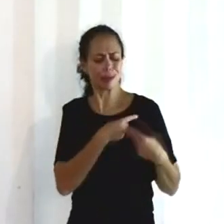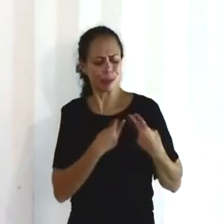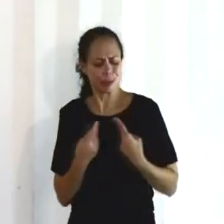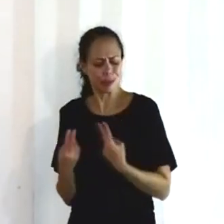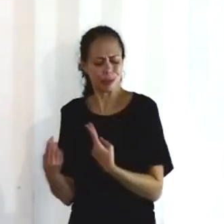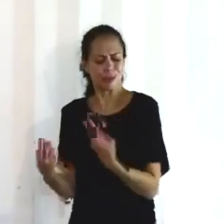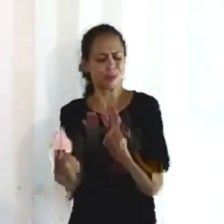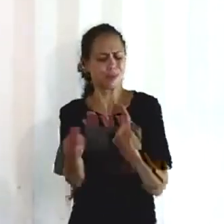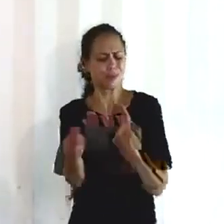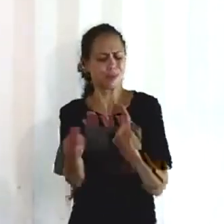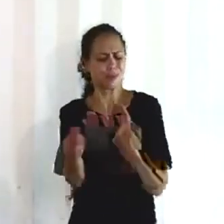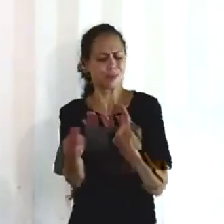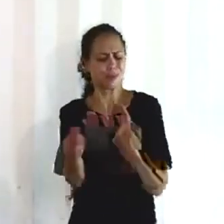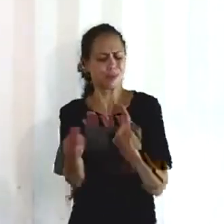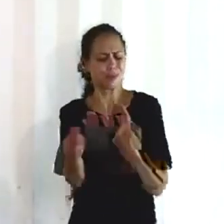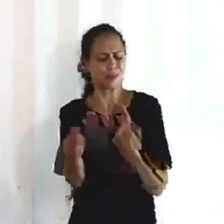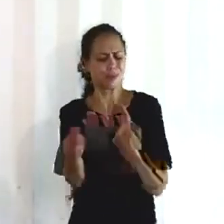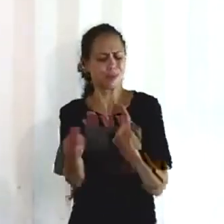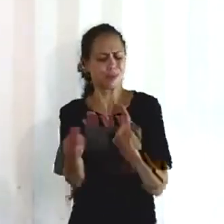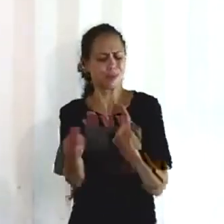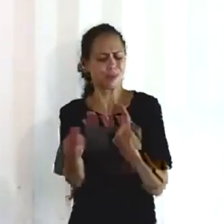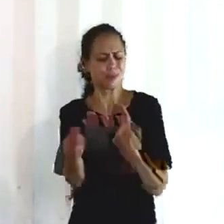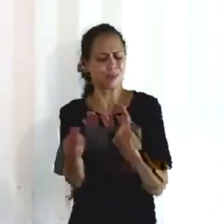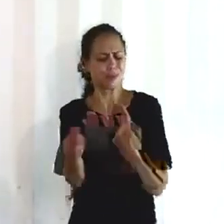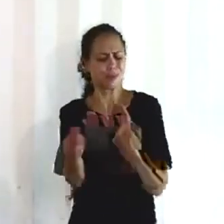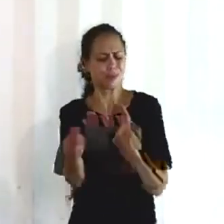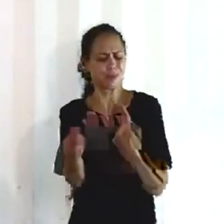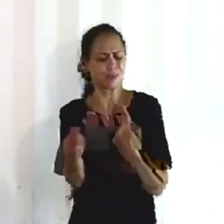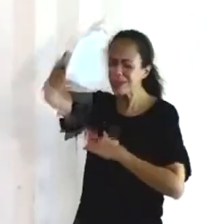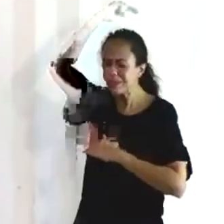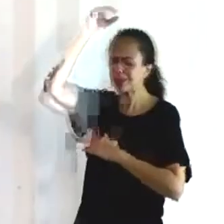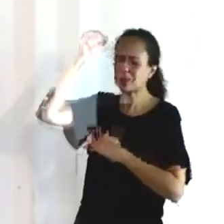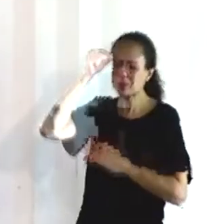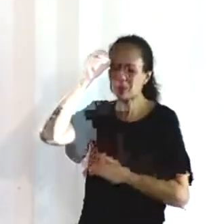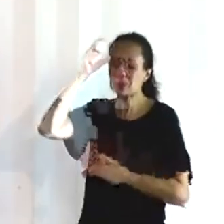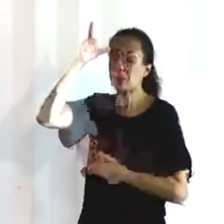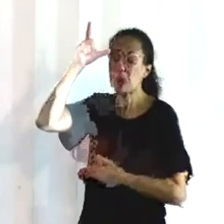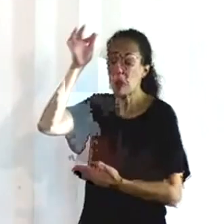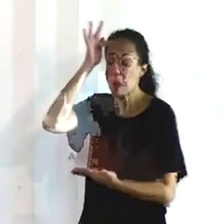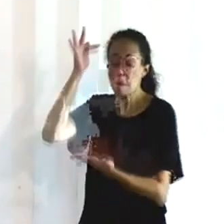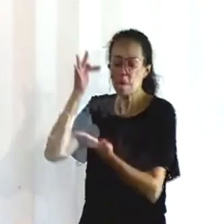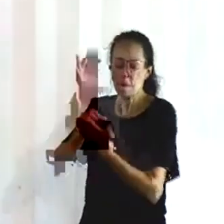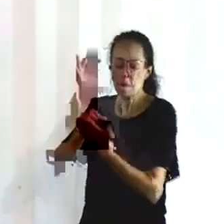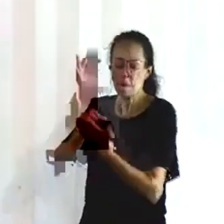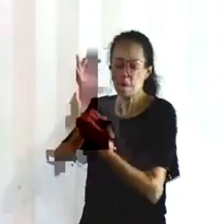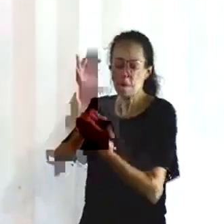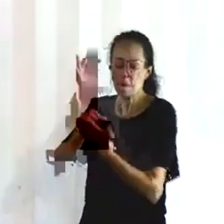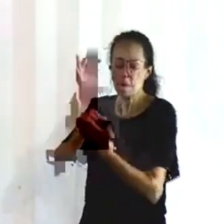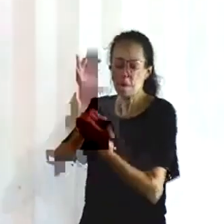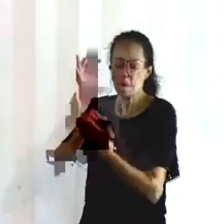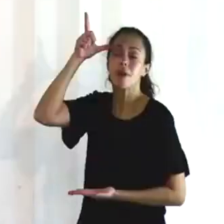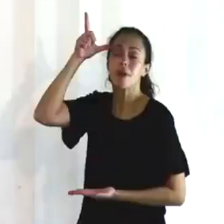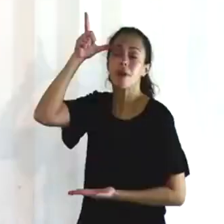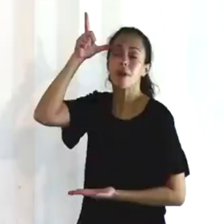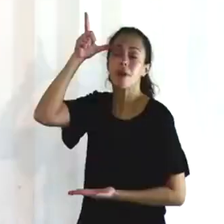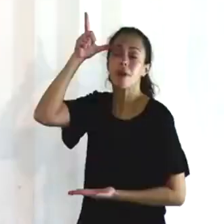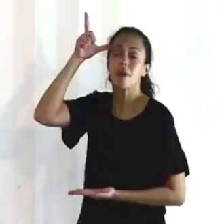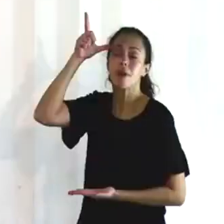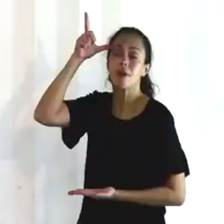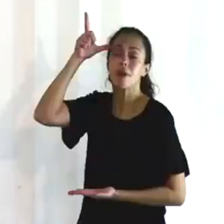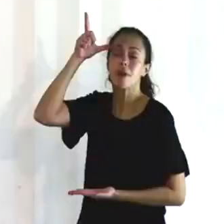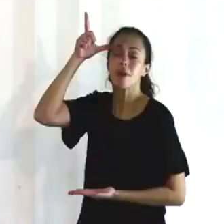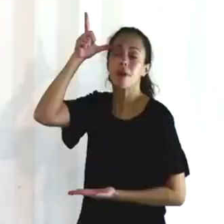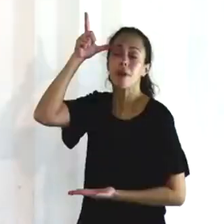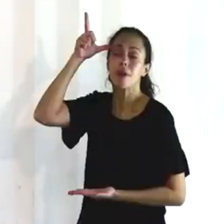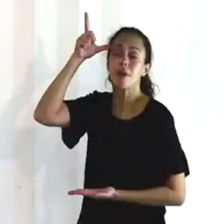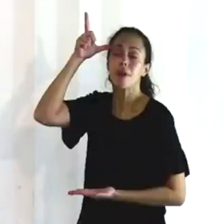Ajuda-nos na santidade, Senhor. Leva-nos de volta a Ti. Aumenta a nossa fé de maneira que possamos compreender o Teu perdão, para que então